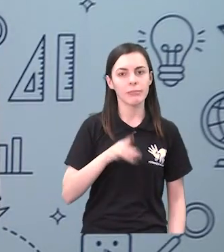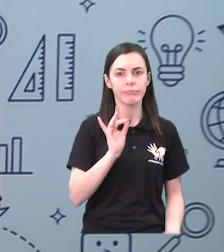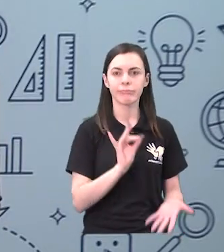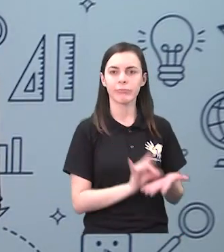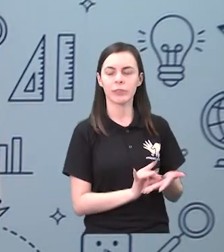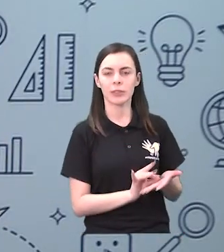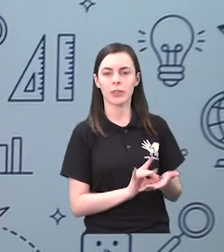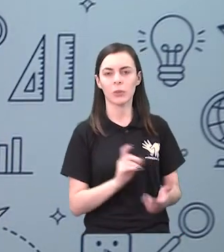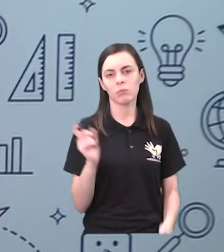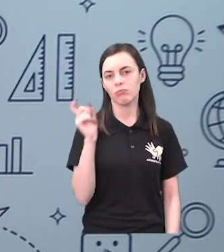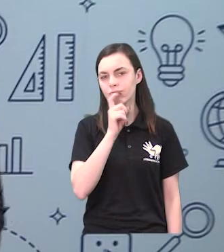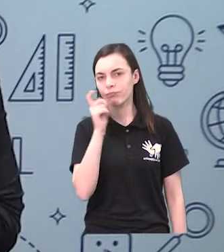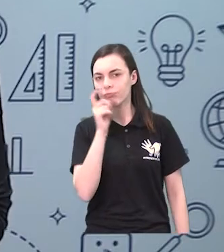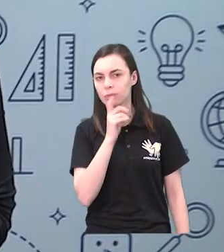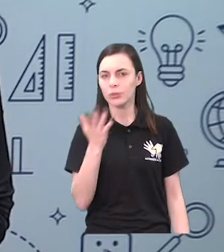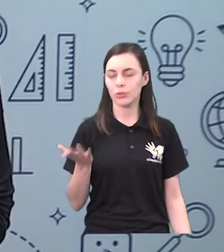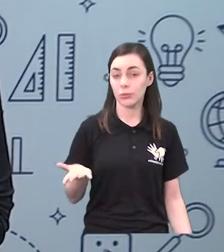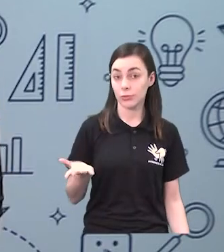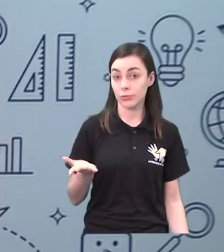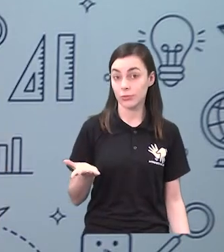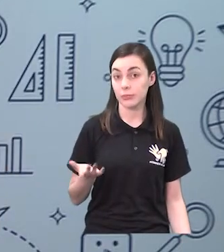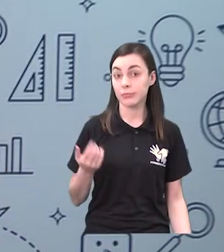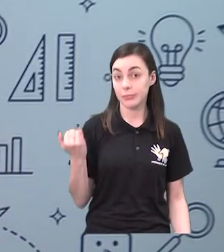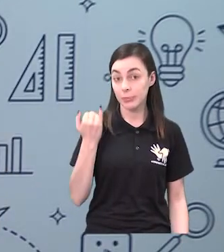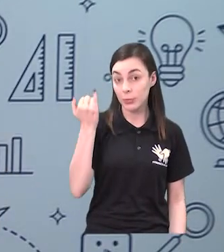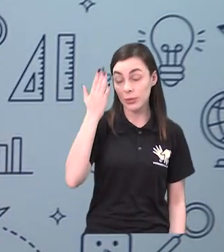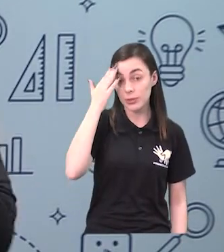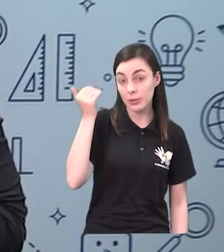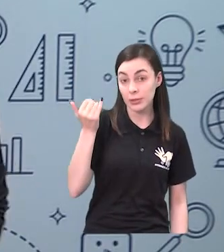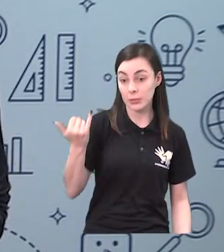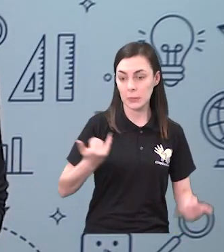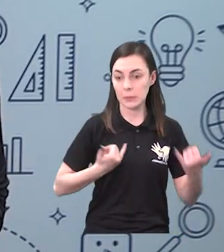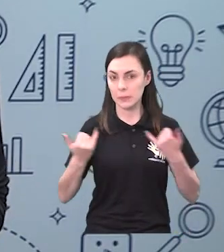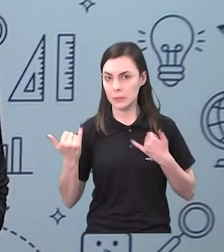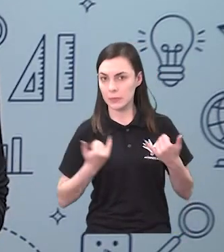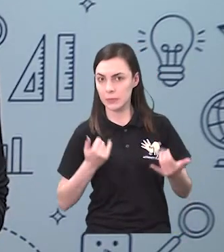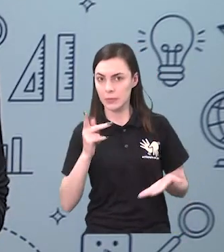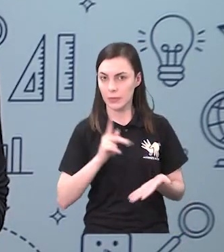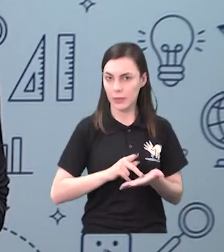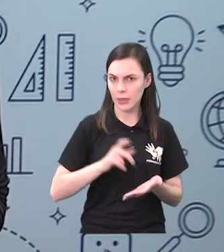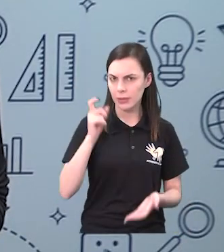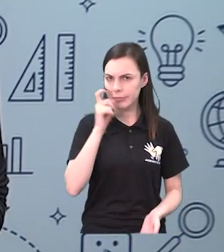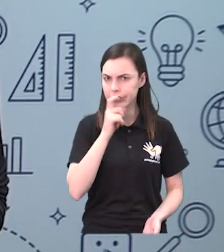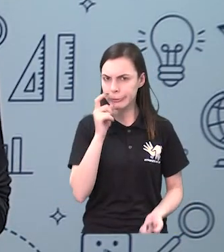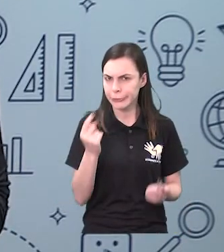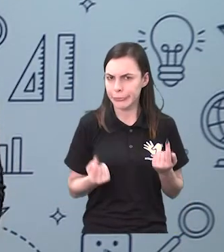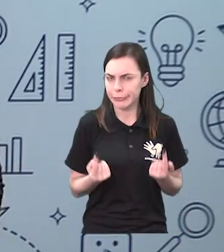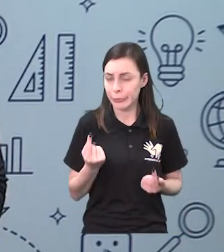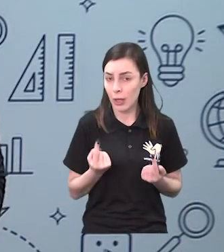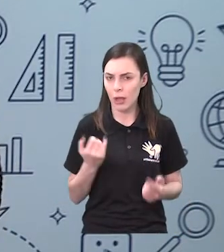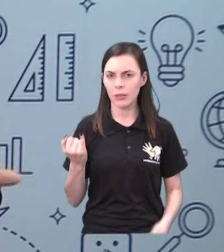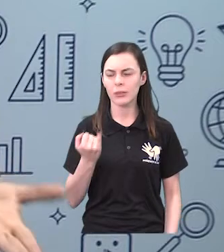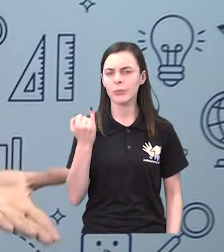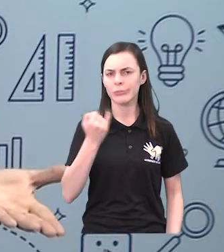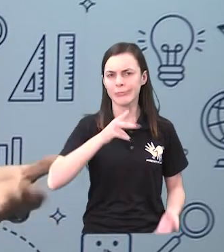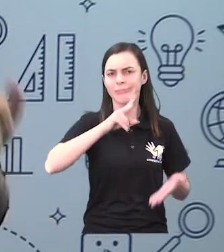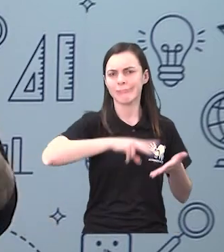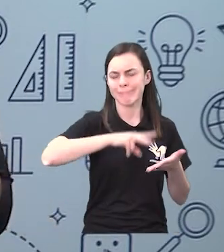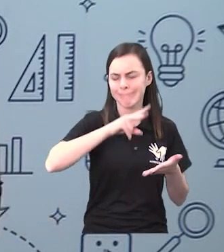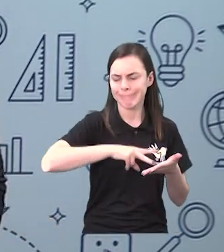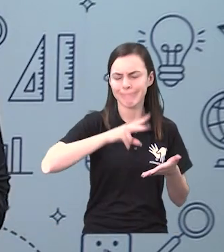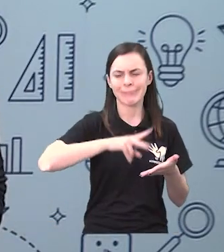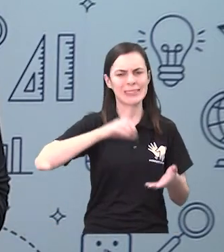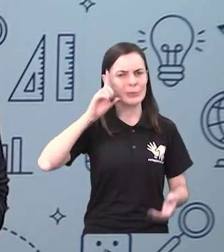se os fatos são reais ou não se estão nos contando a verdade ou não por isso é muito